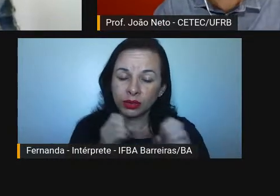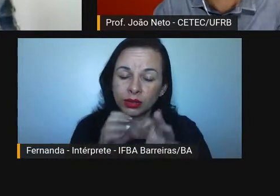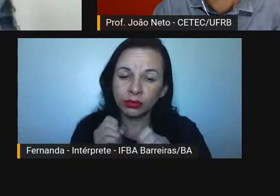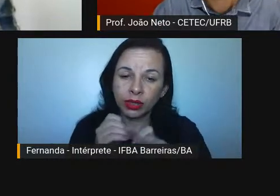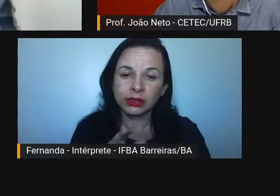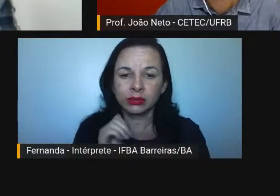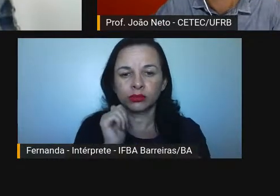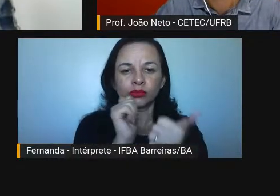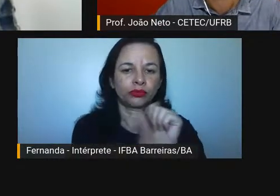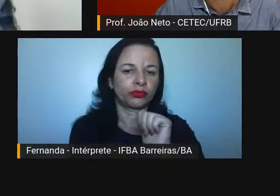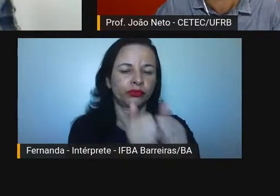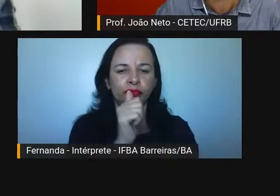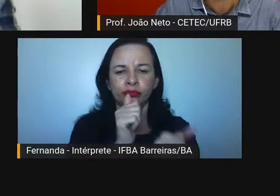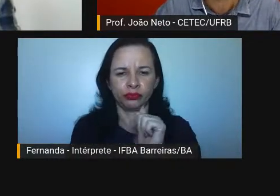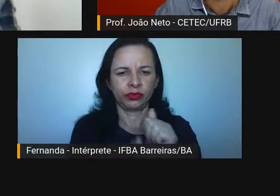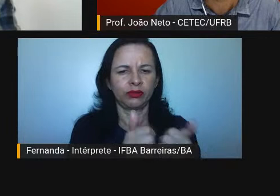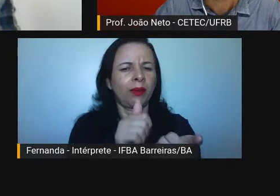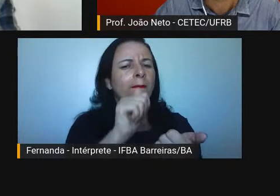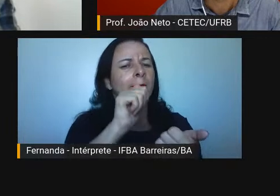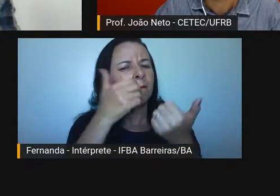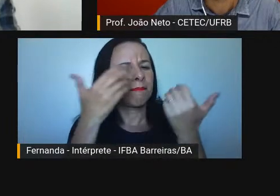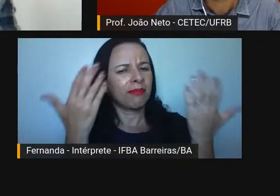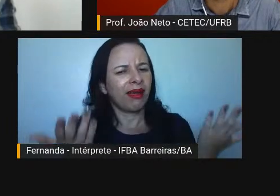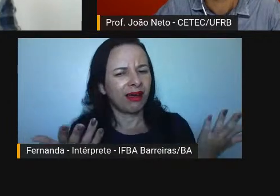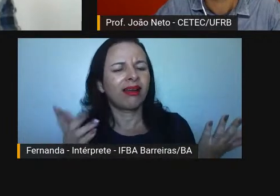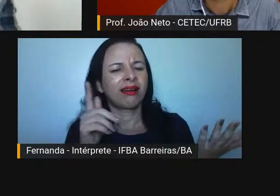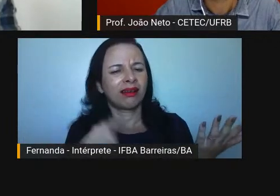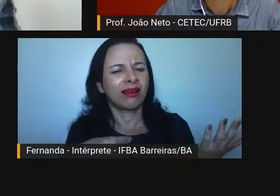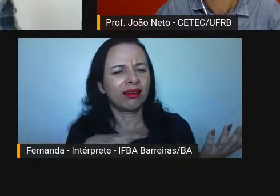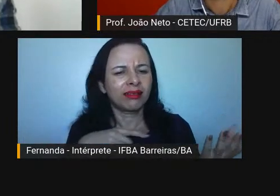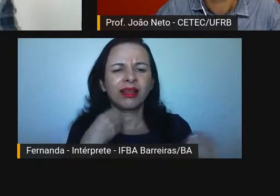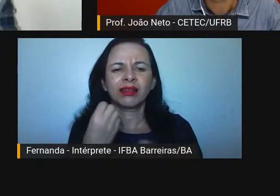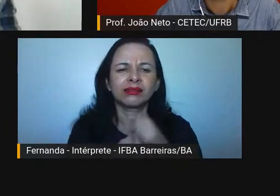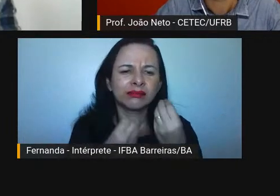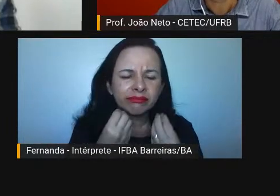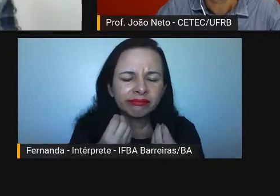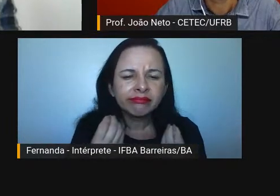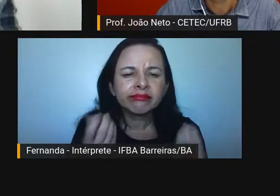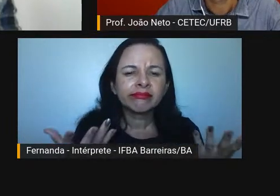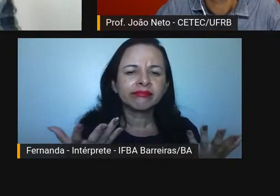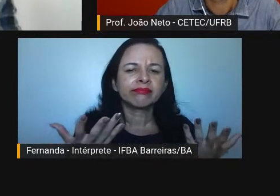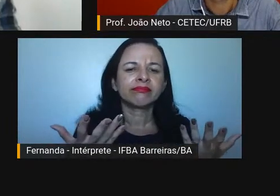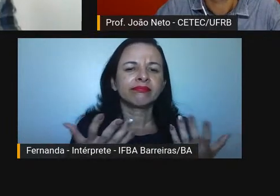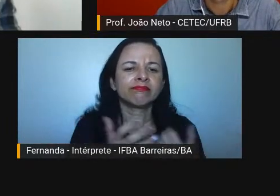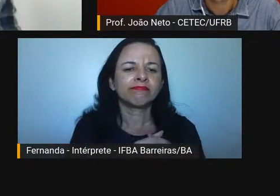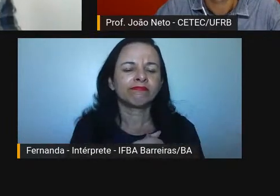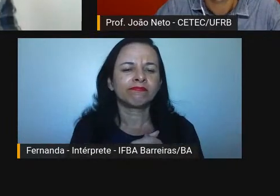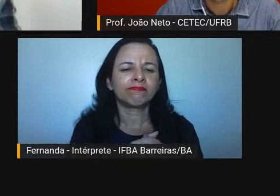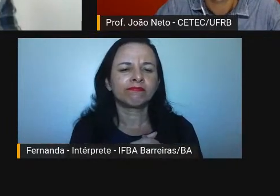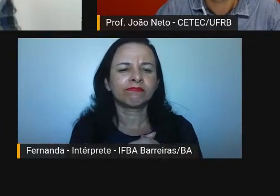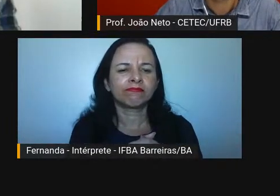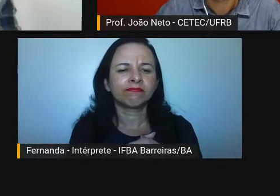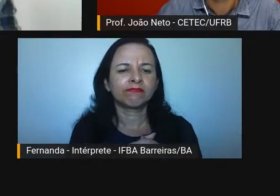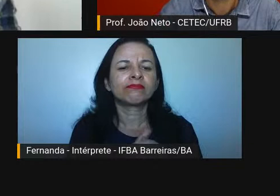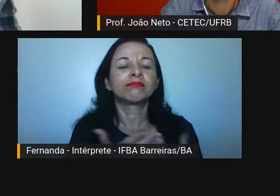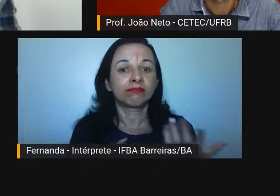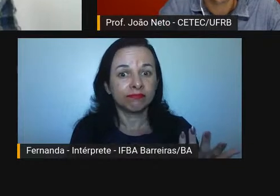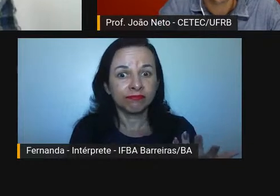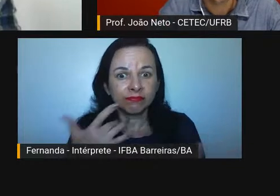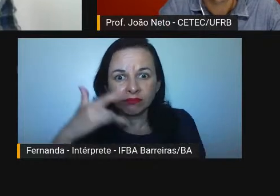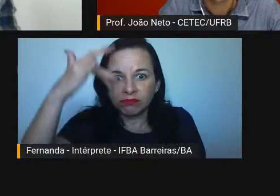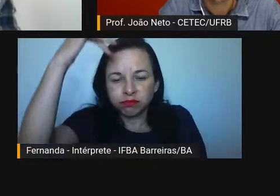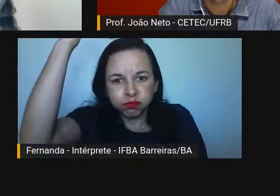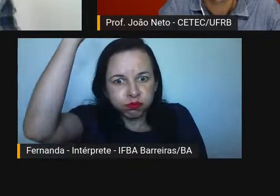adaptação no esporte é algo que a gente viu aí nas olimpíadas é de uma formato surda